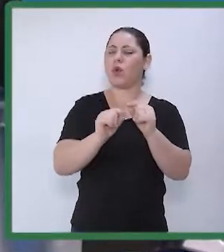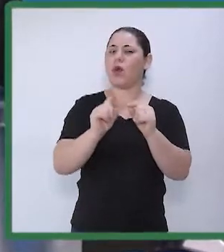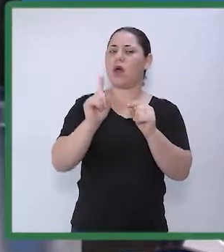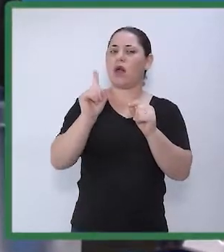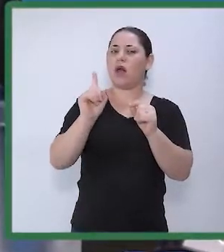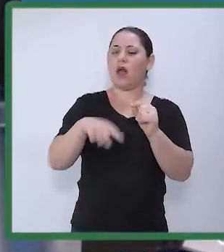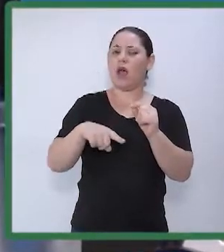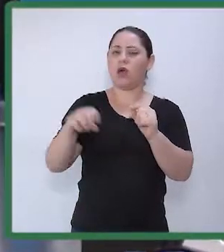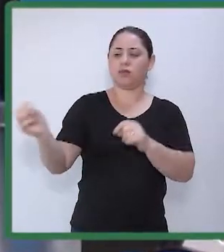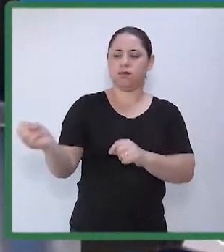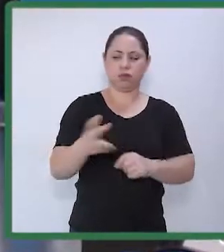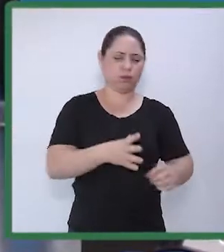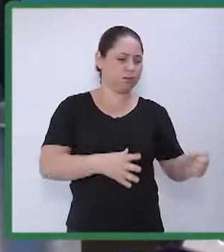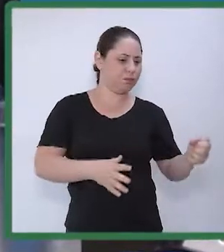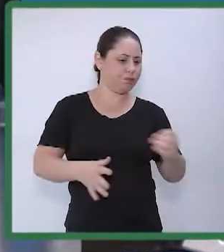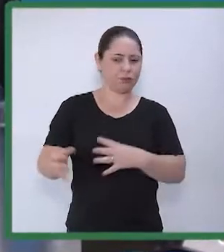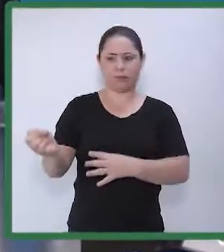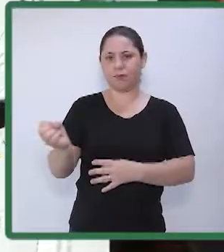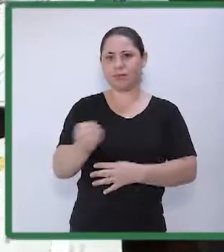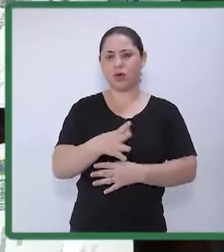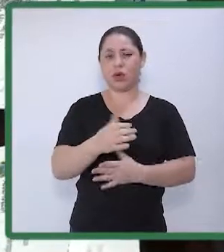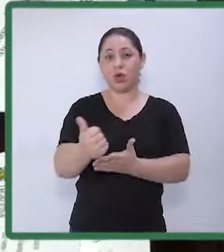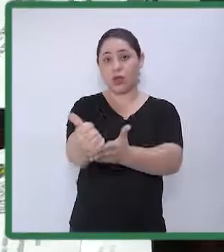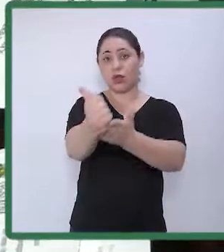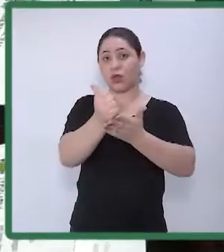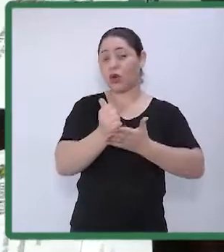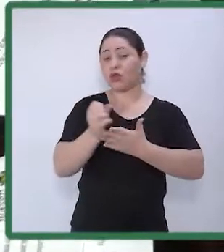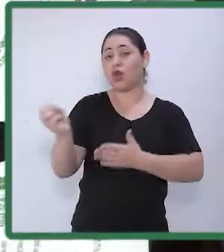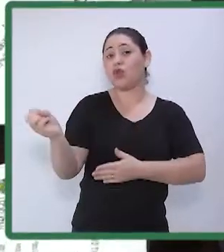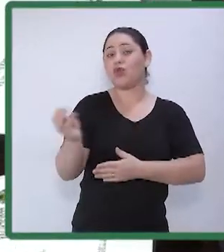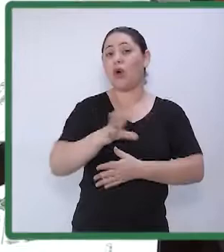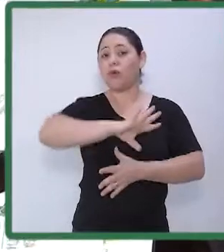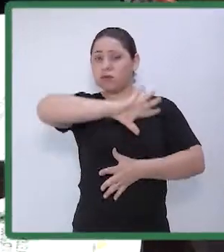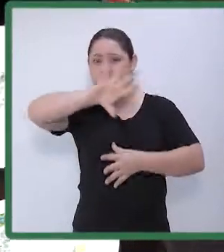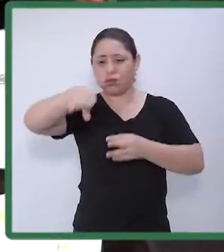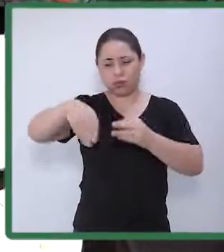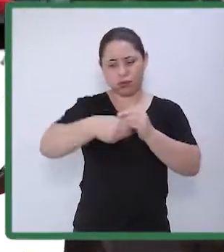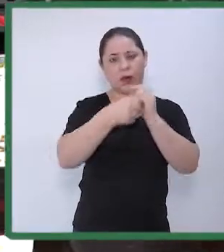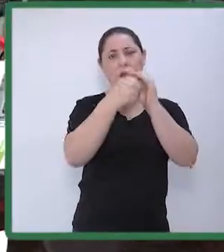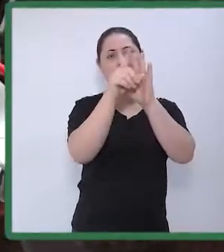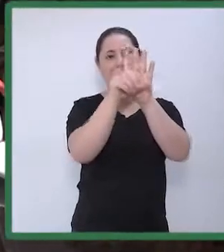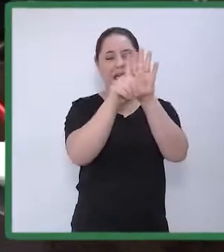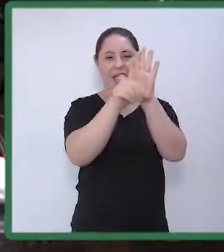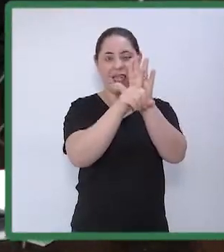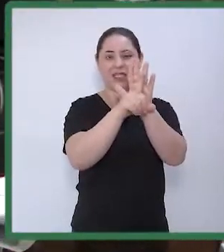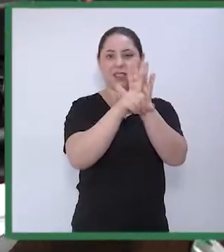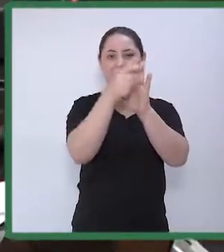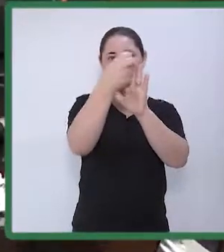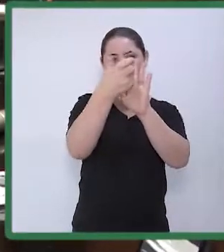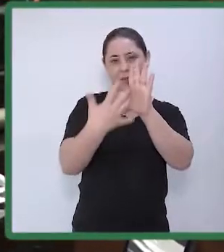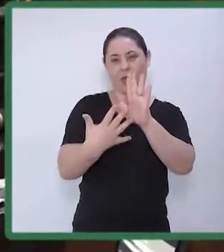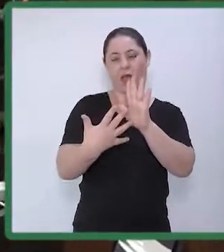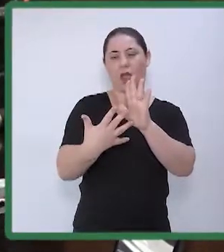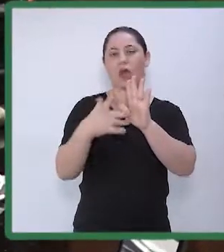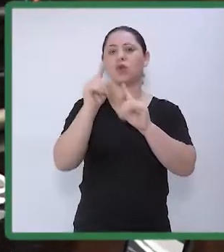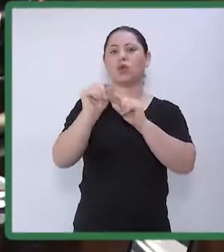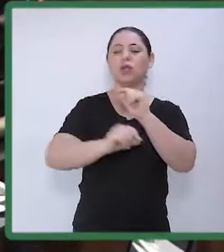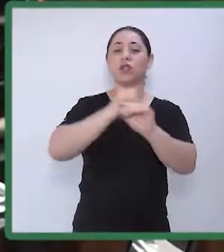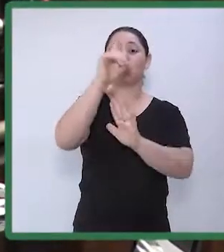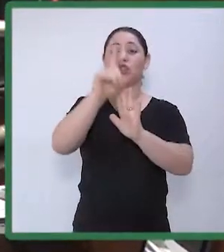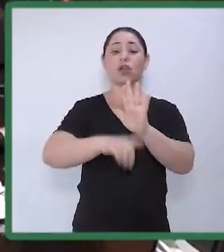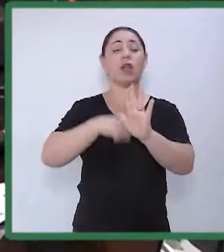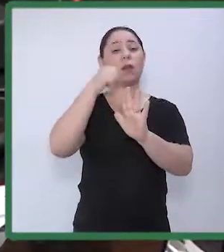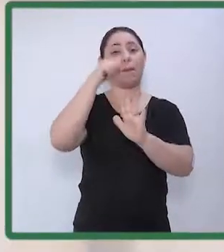vem aí inovando, não é mesmo? E que trouxe essa inovação, dessa consolidação dessas leis, inclusive na questão